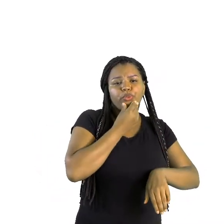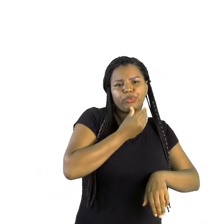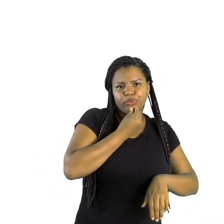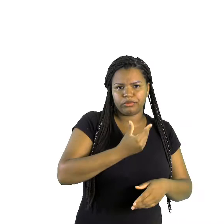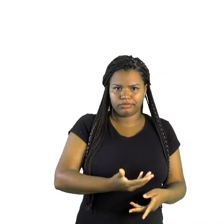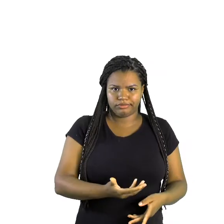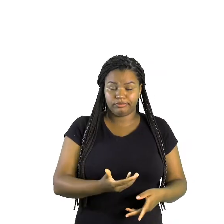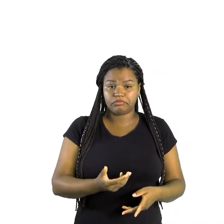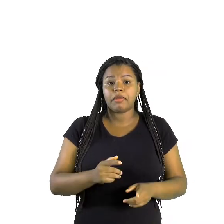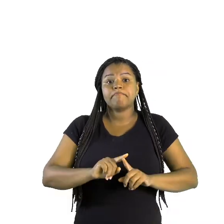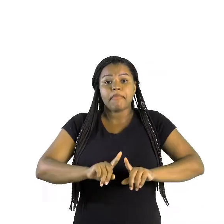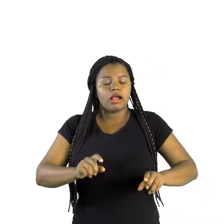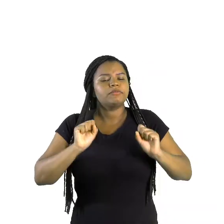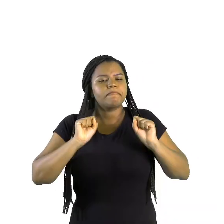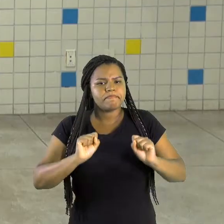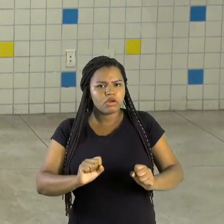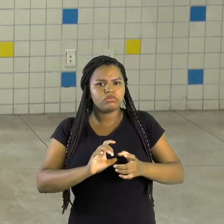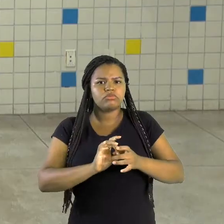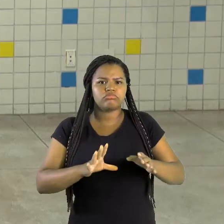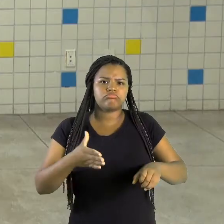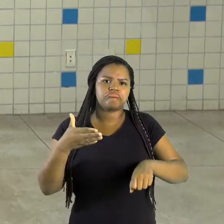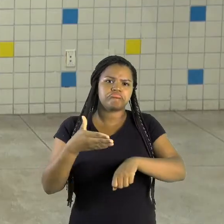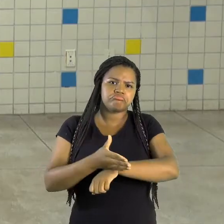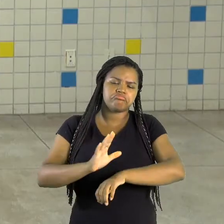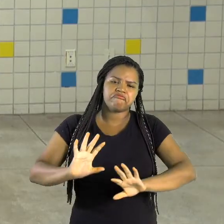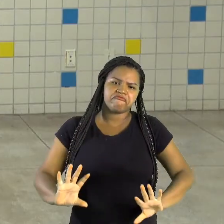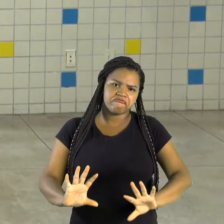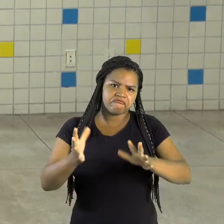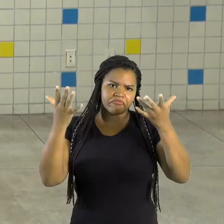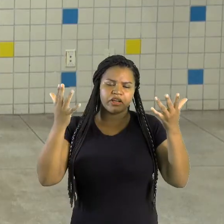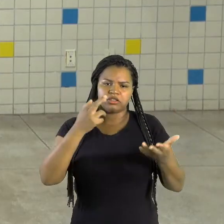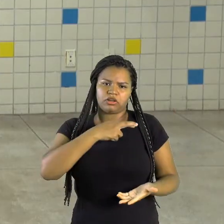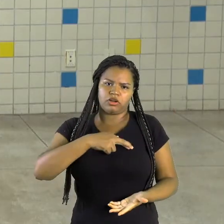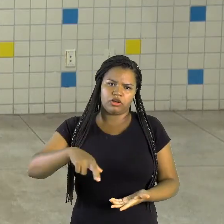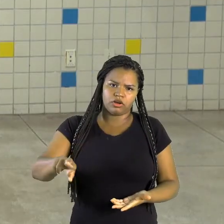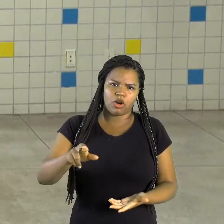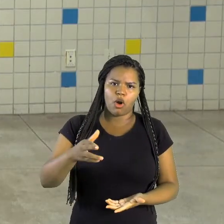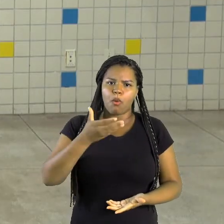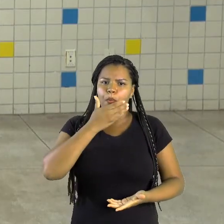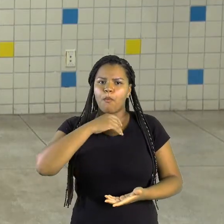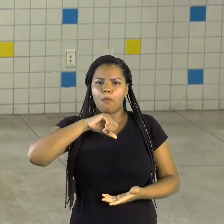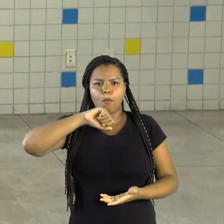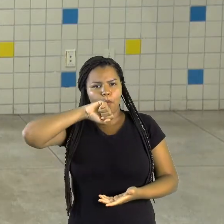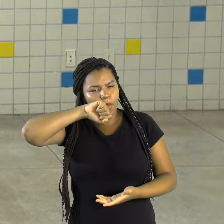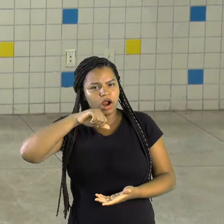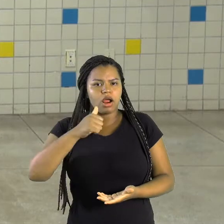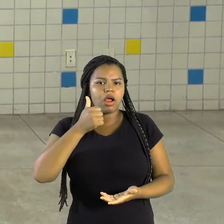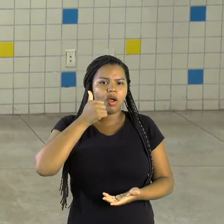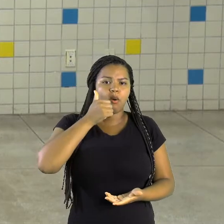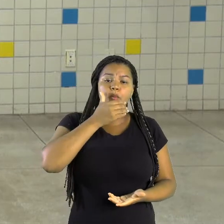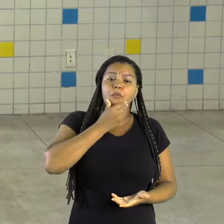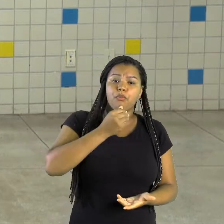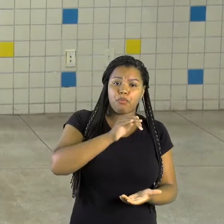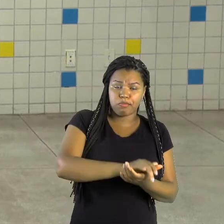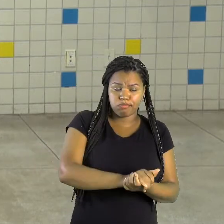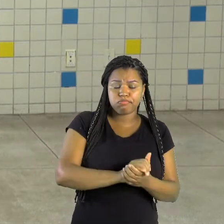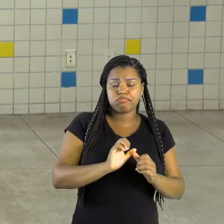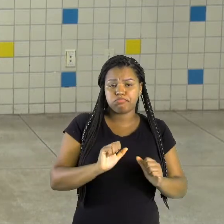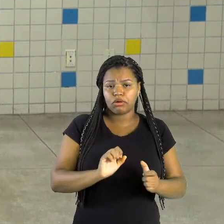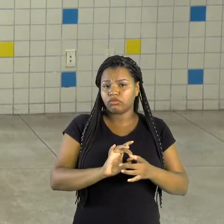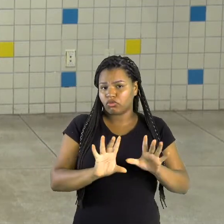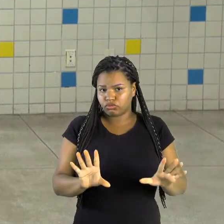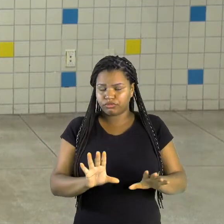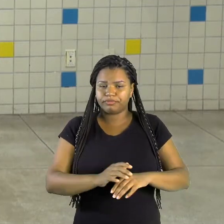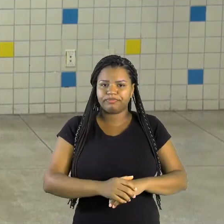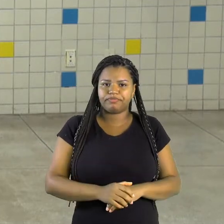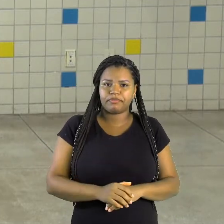fossem autorizadas a frequentar festas religiosas pelos seus pais e pelos seus maridos, mas sempre assim elas o